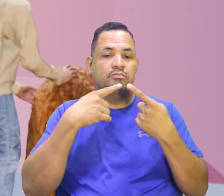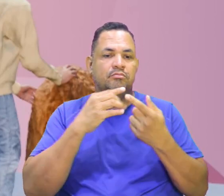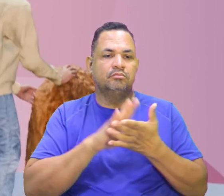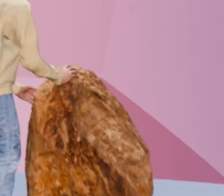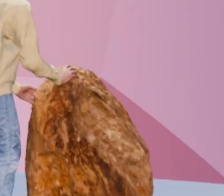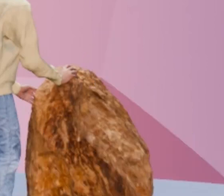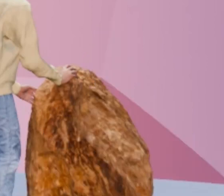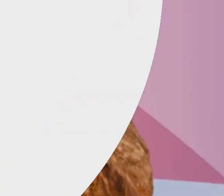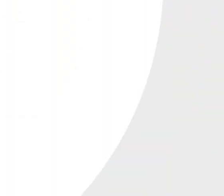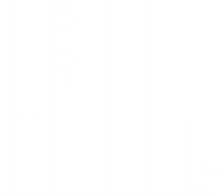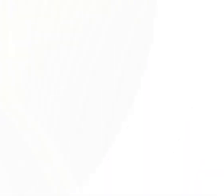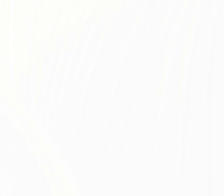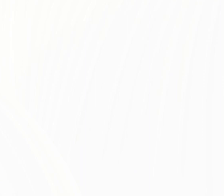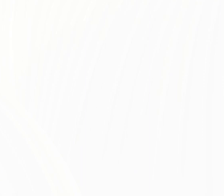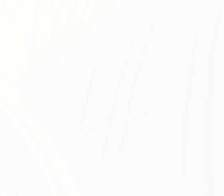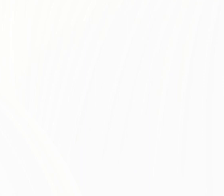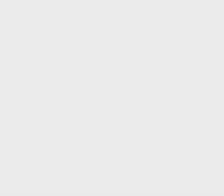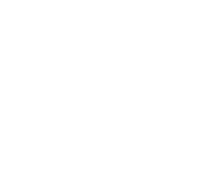Tchau.